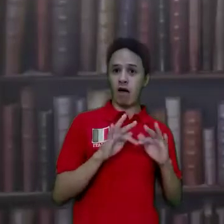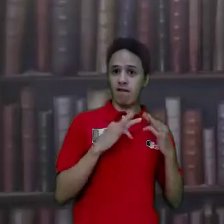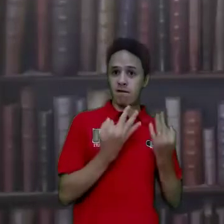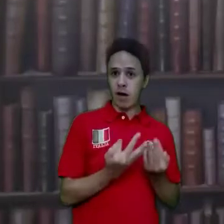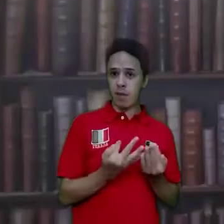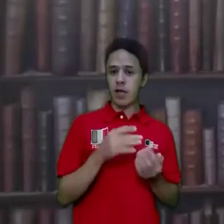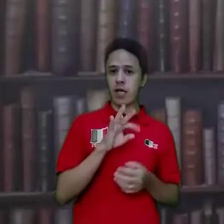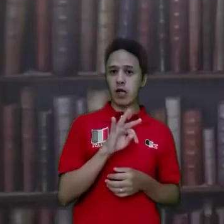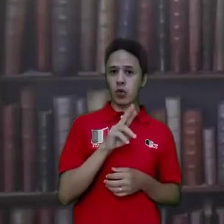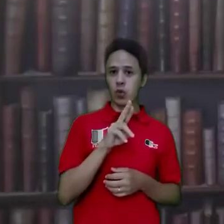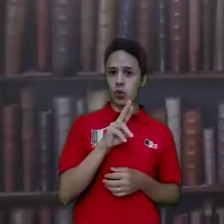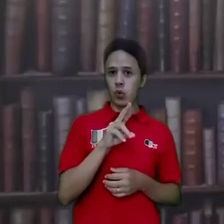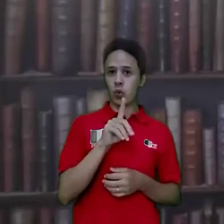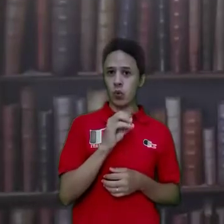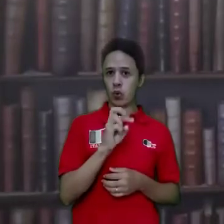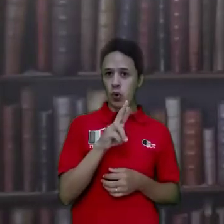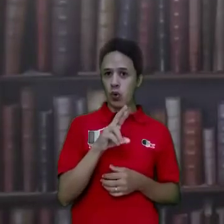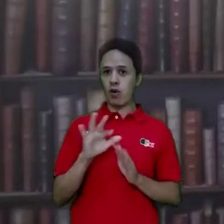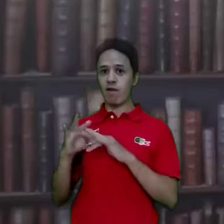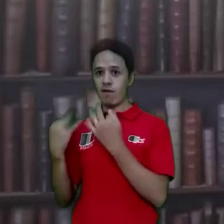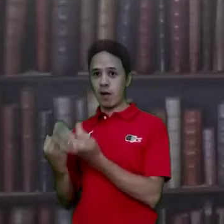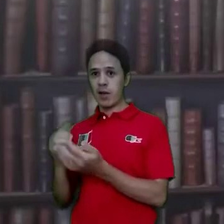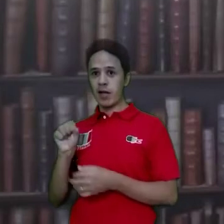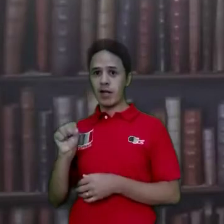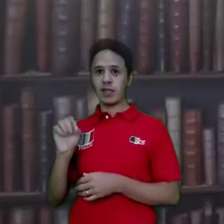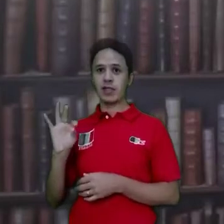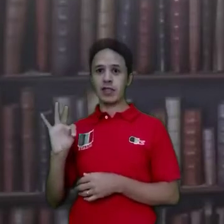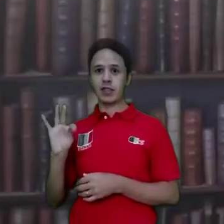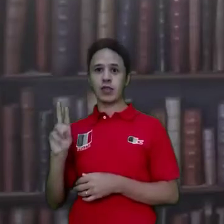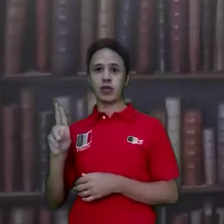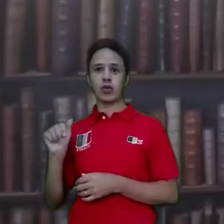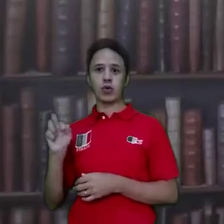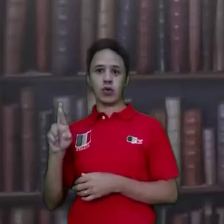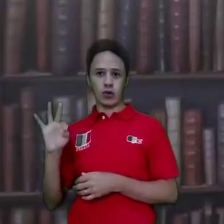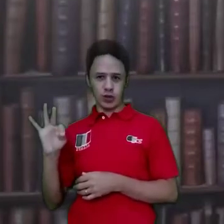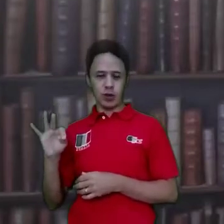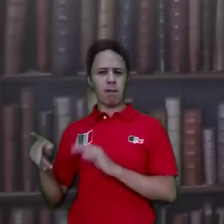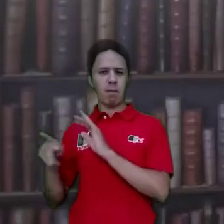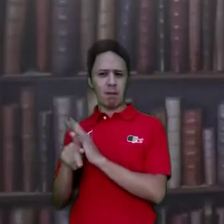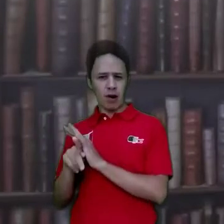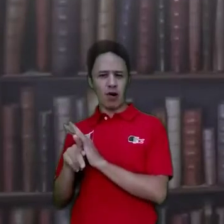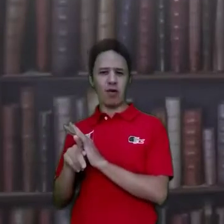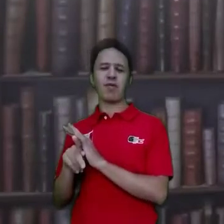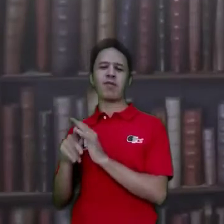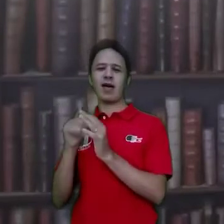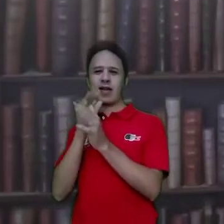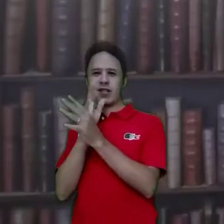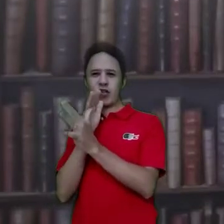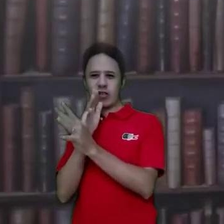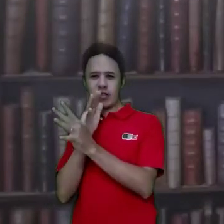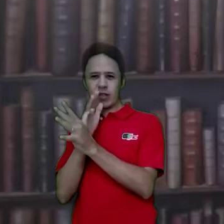da família Tudor para a família Stuart. A família Stuart, de origem